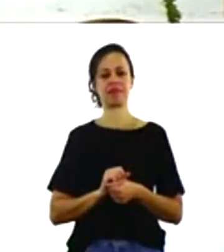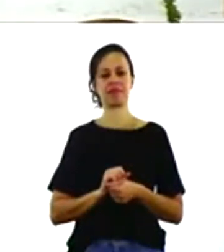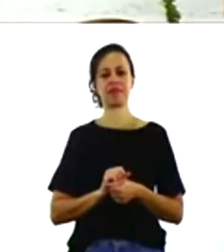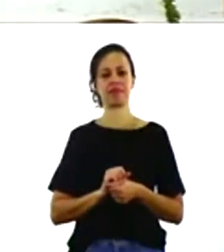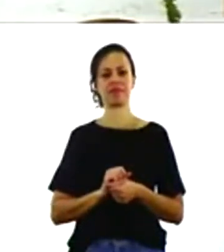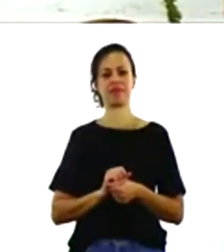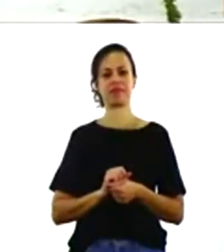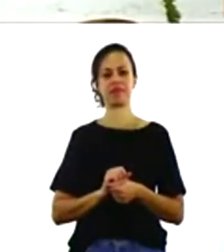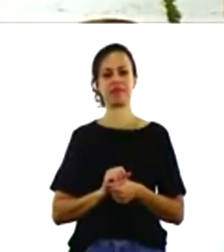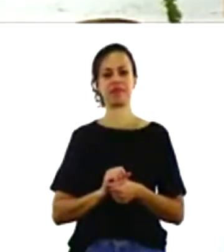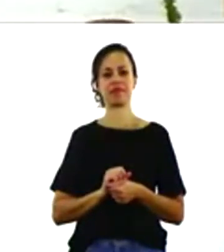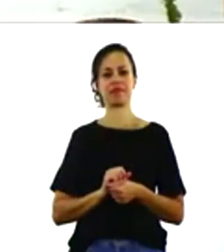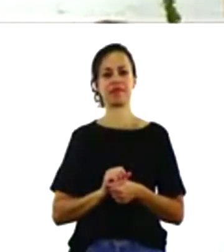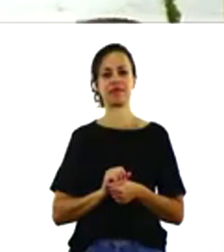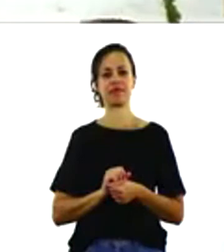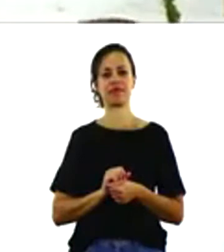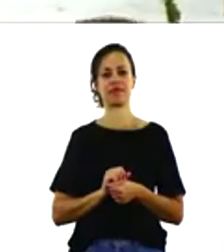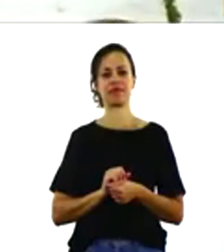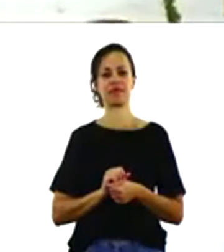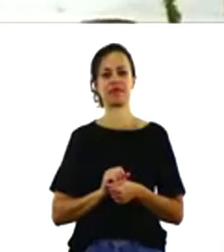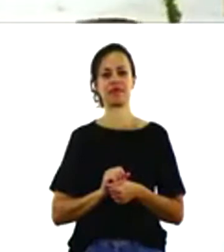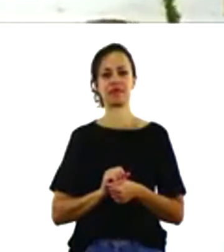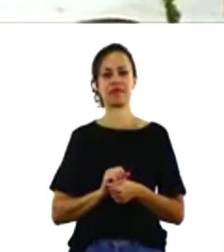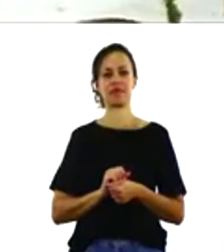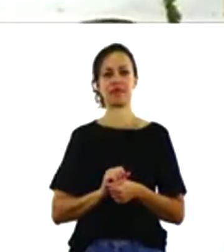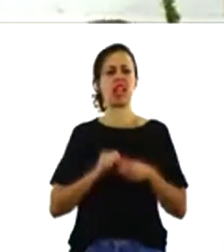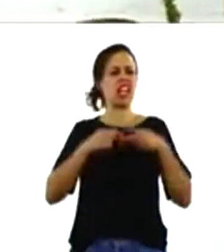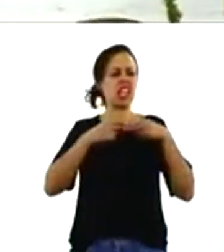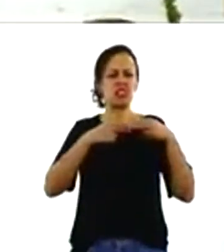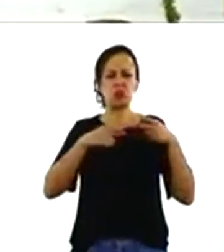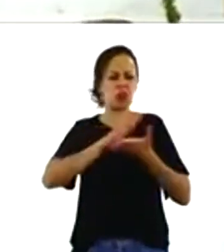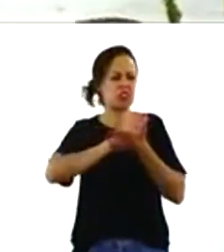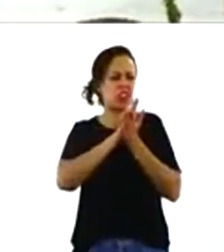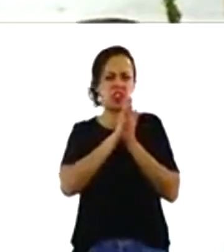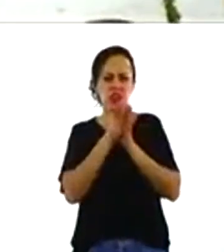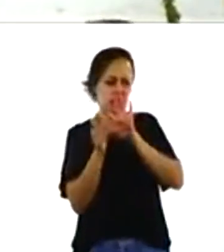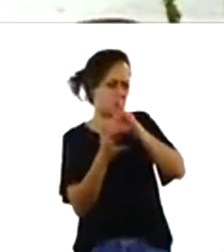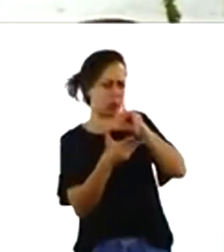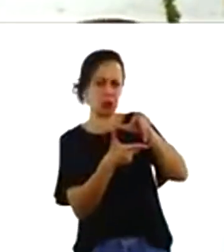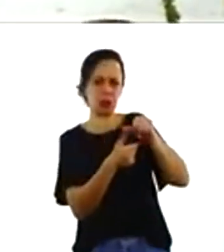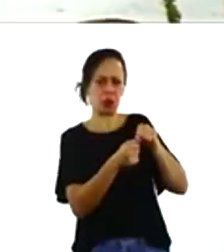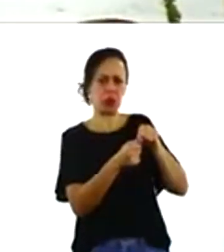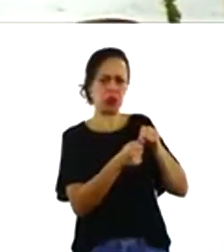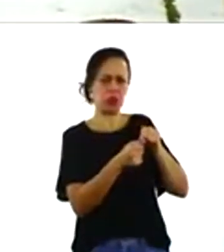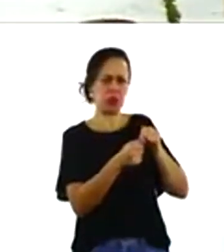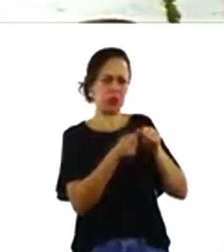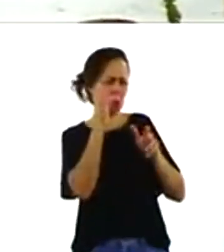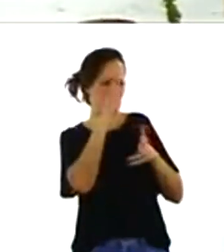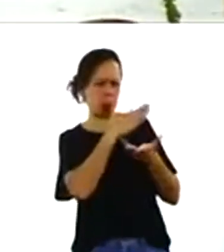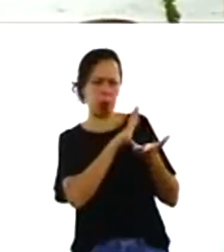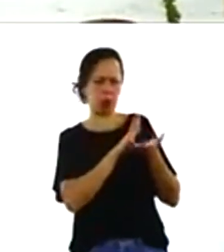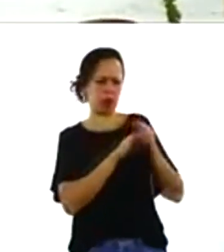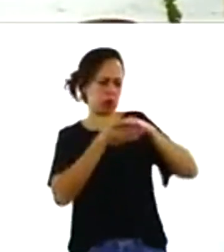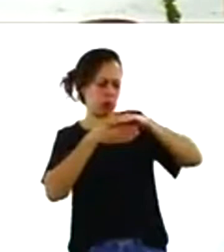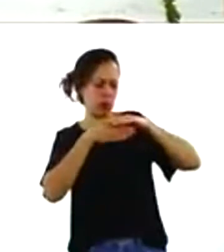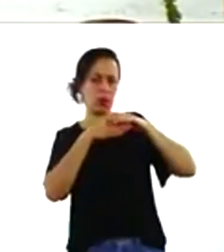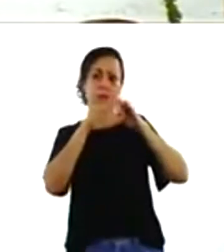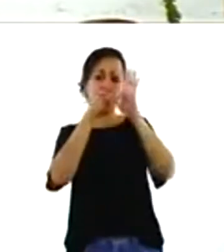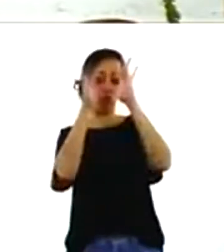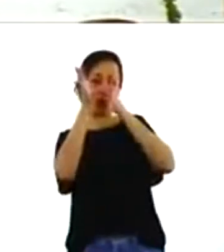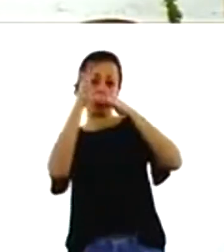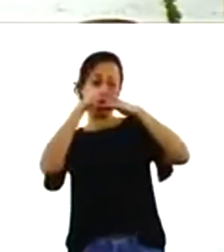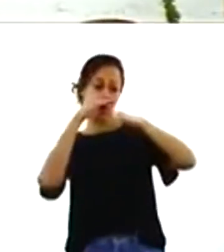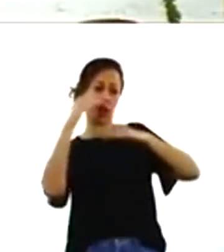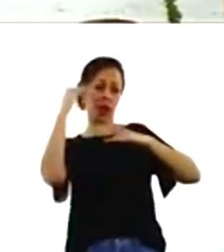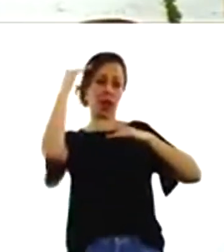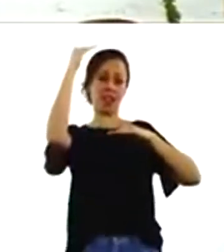pôs todas as coisas debaixo dos seus pés, e para ser o cabeça sobre todas as coisas, o